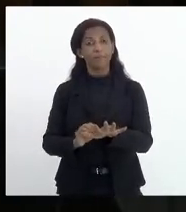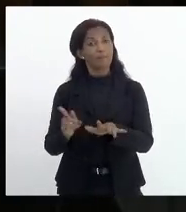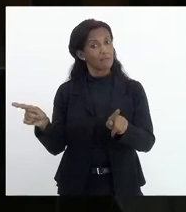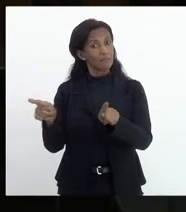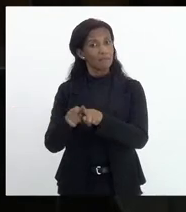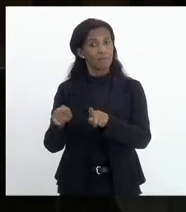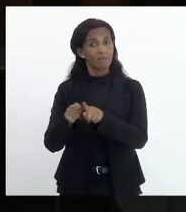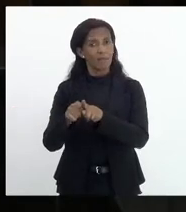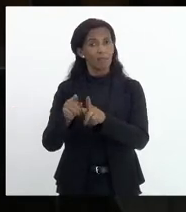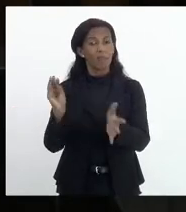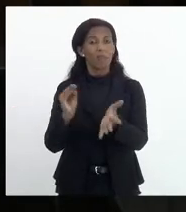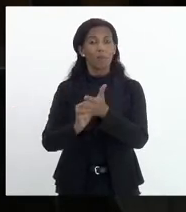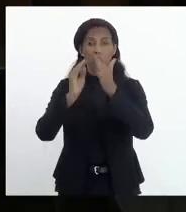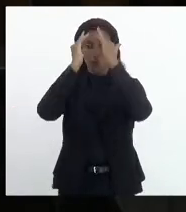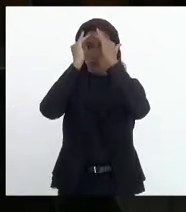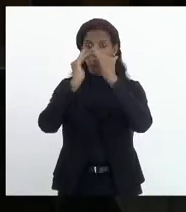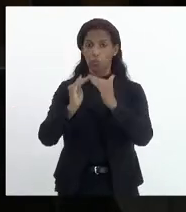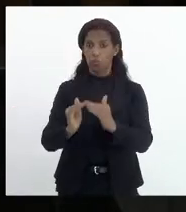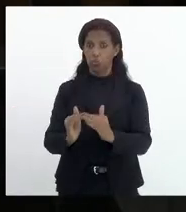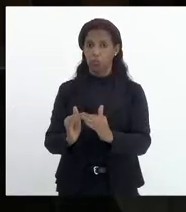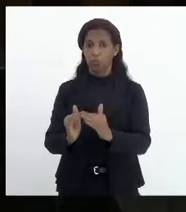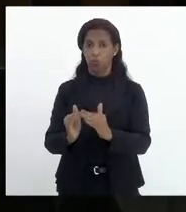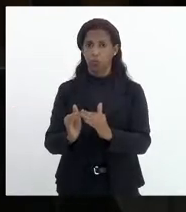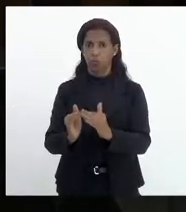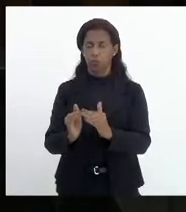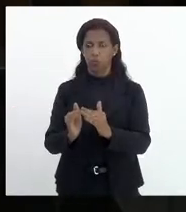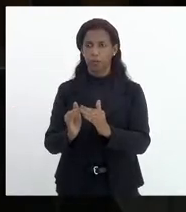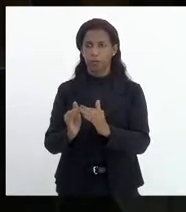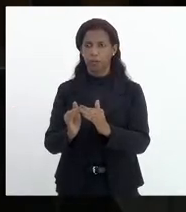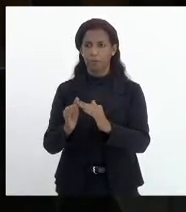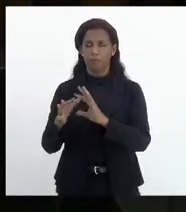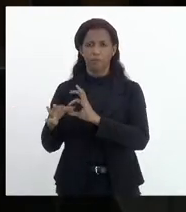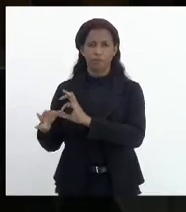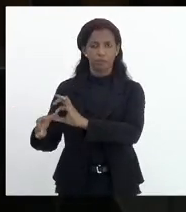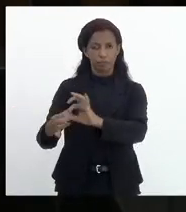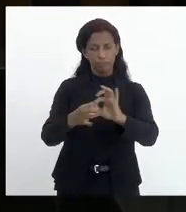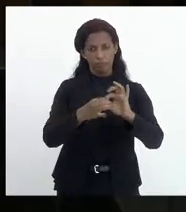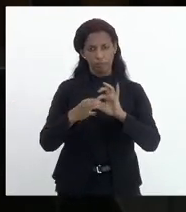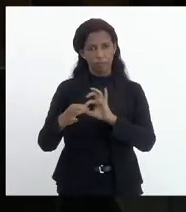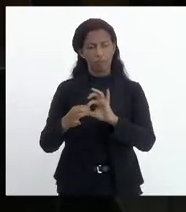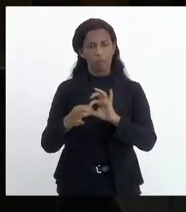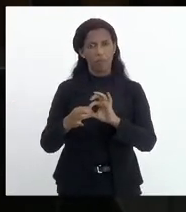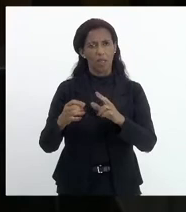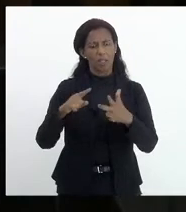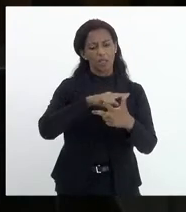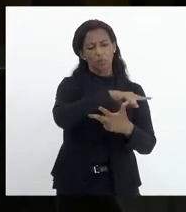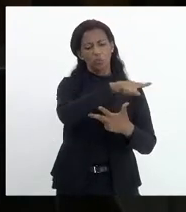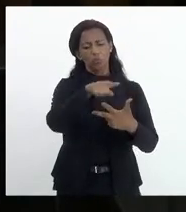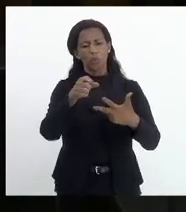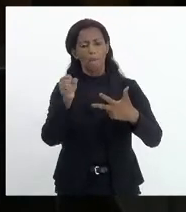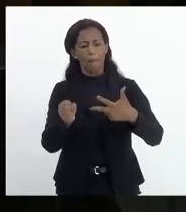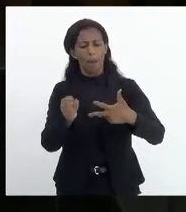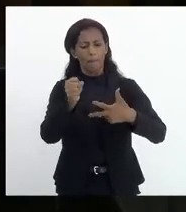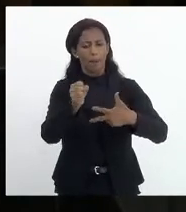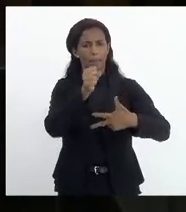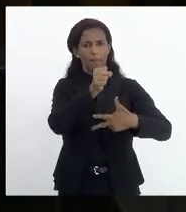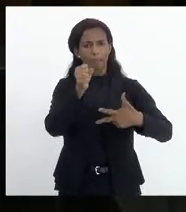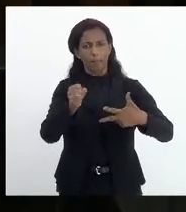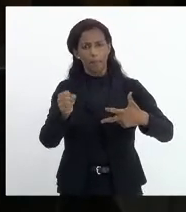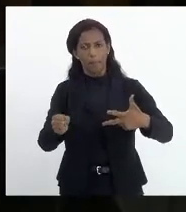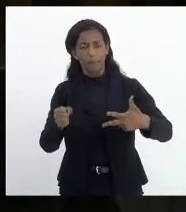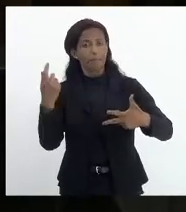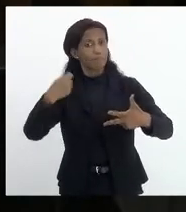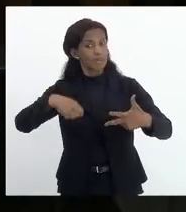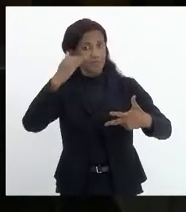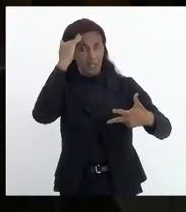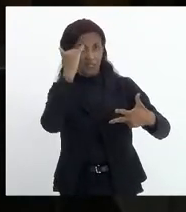inclusive com diz respeito a uma harmonia e o respeito entre os poderes a hora